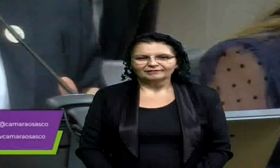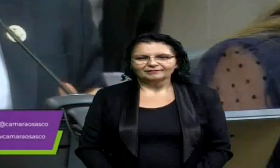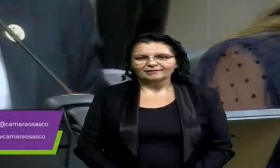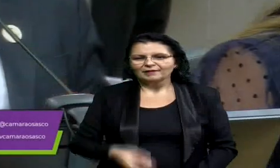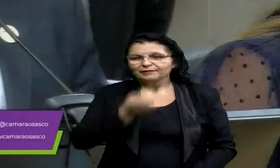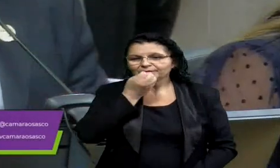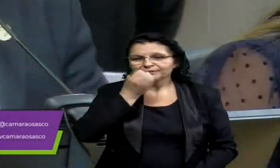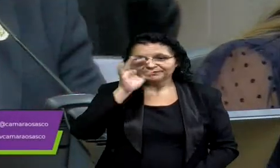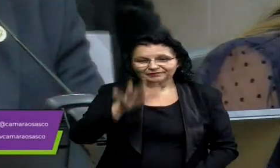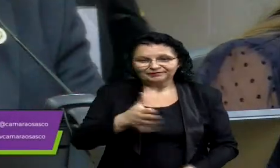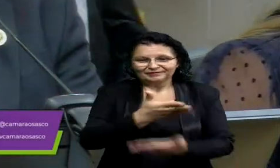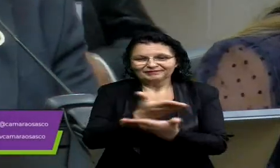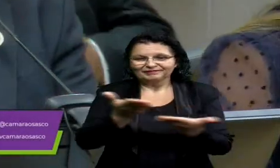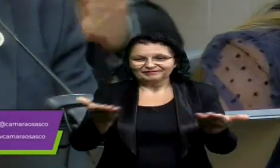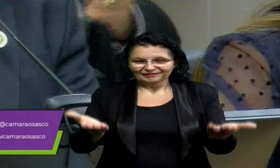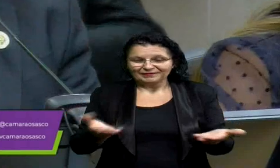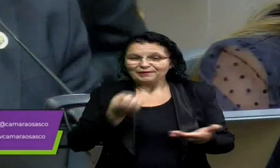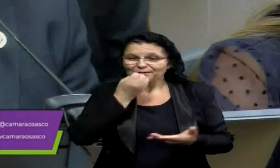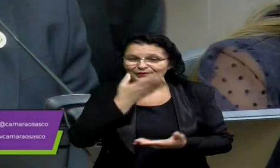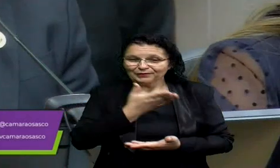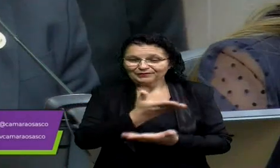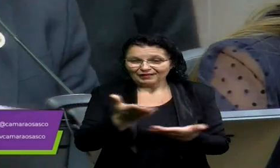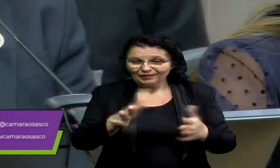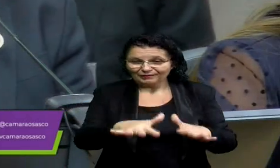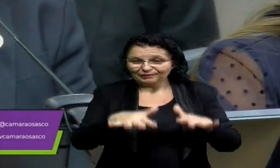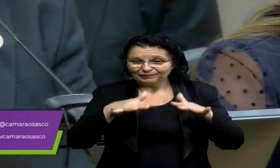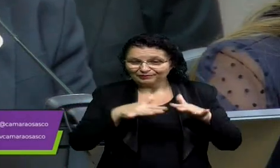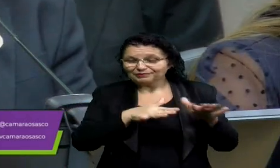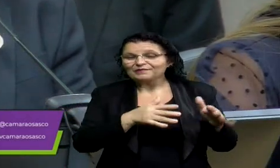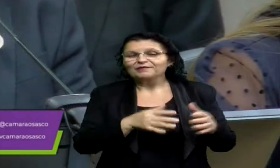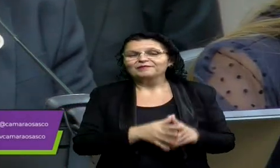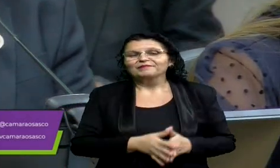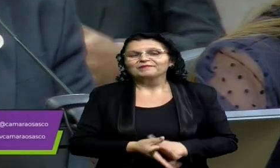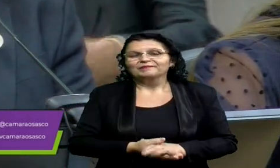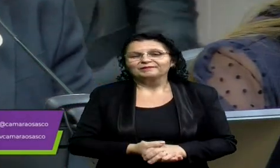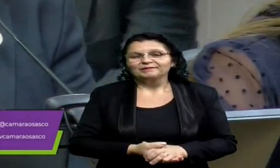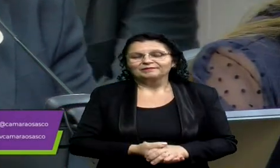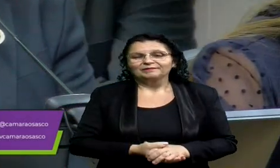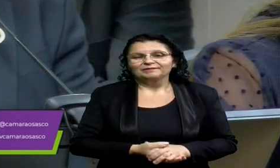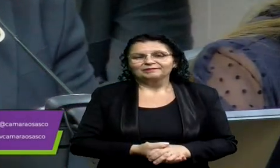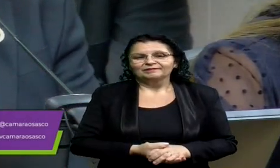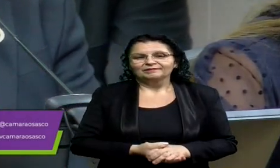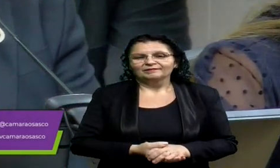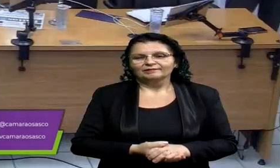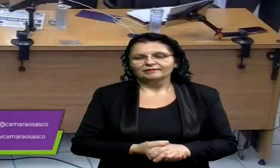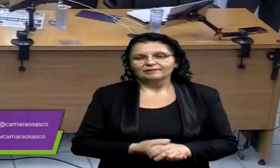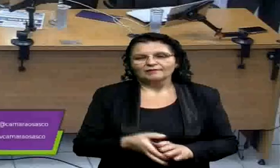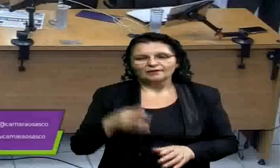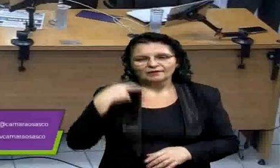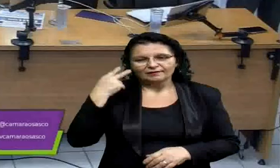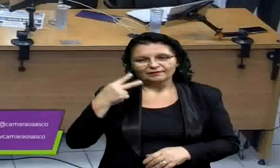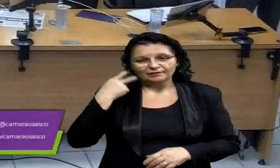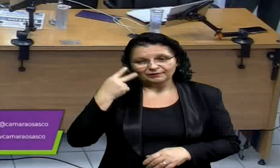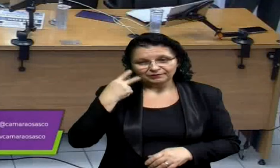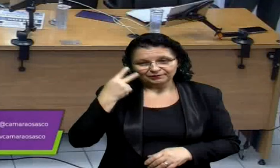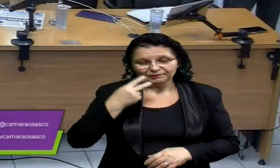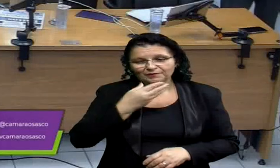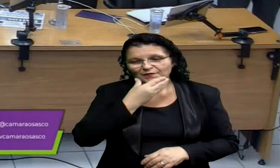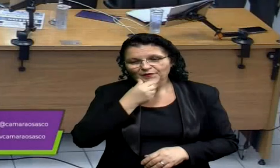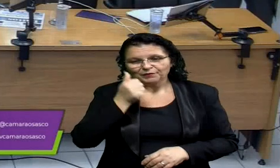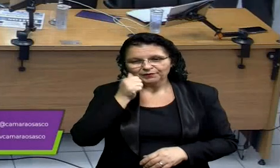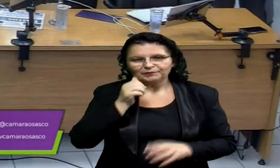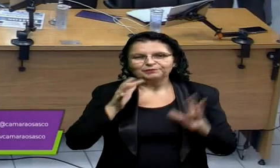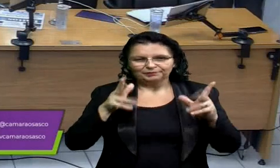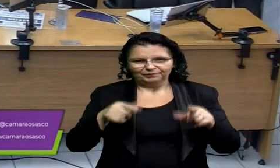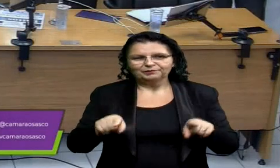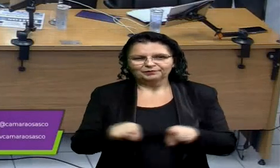Boa tarde a todos boa tarde público presente nobres vereadores e vereadoras